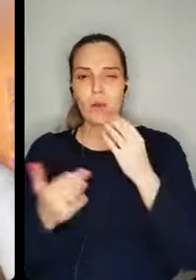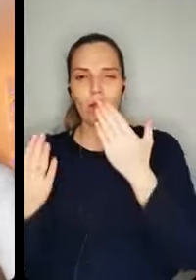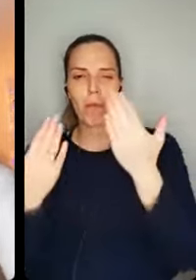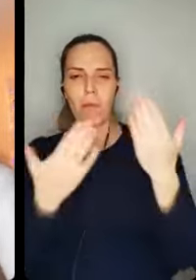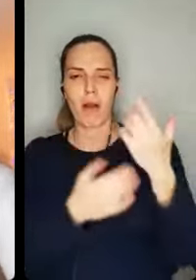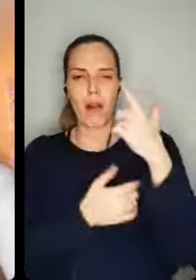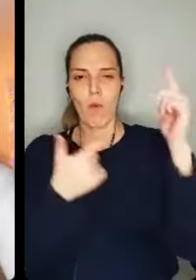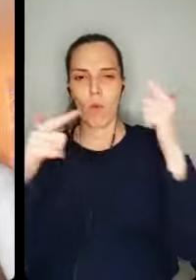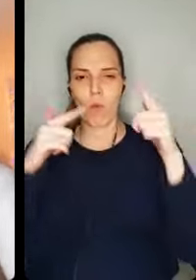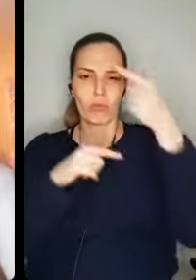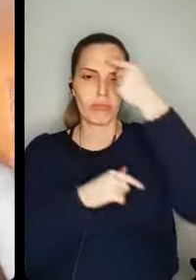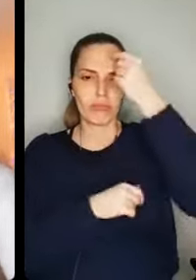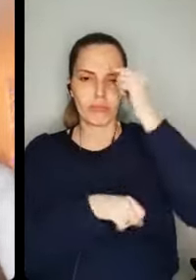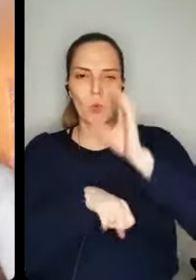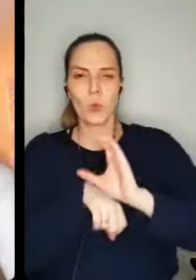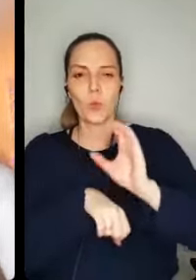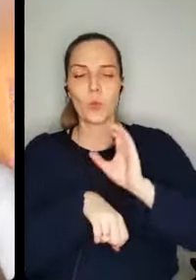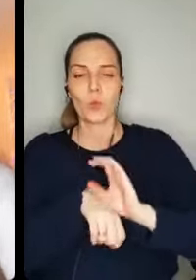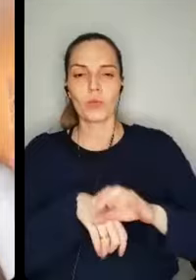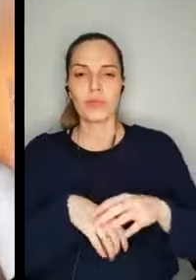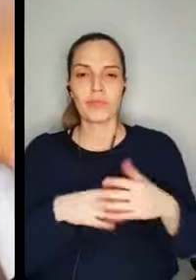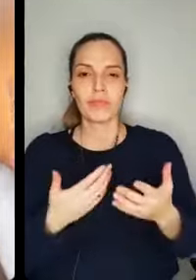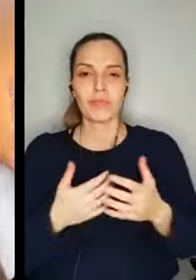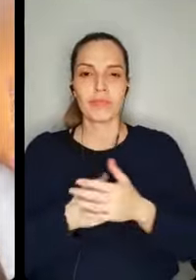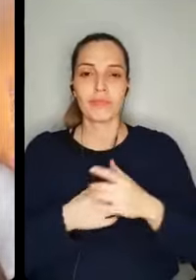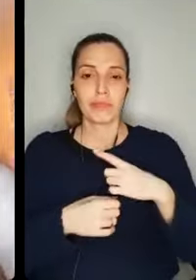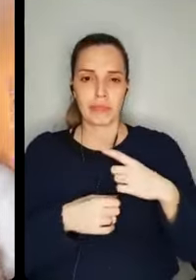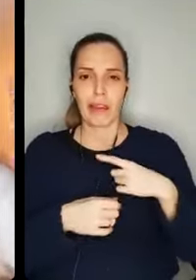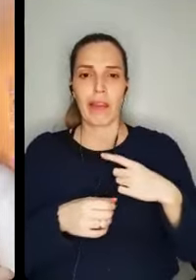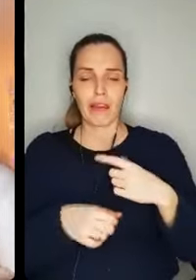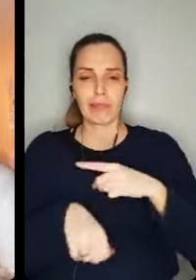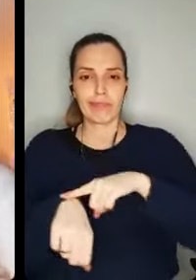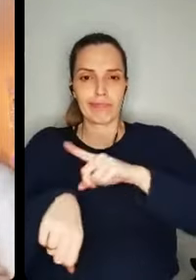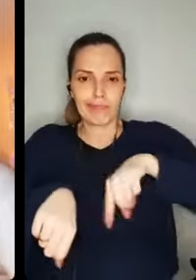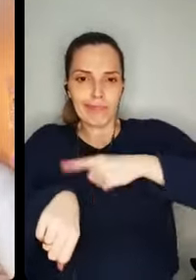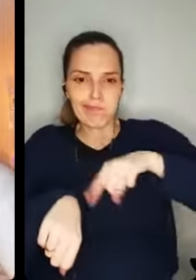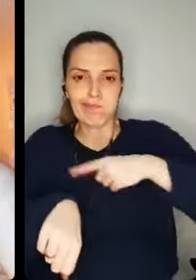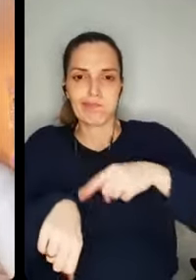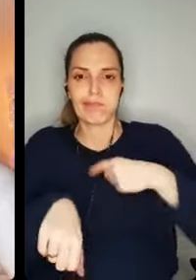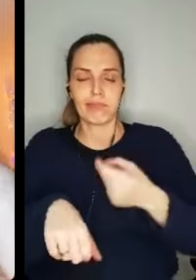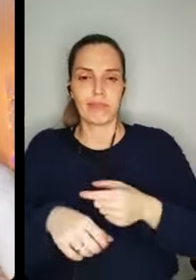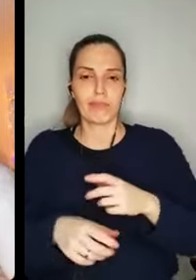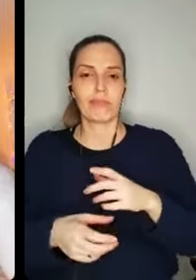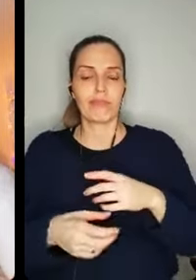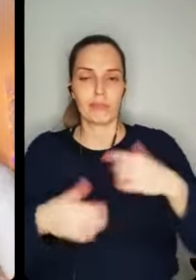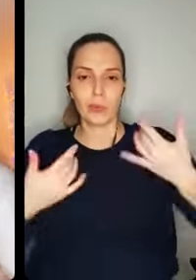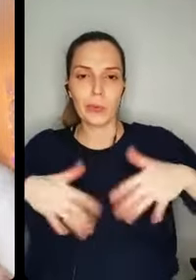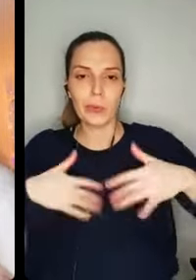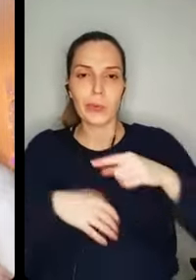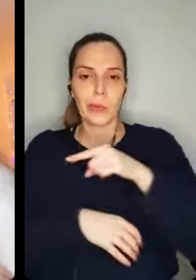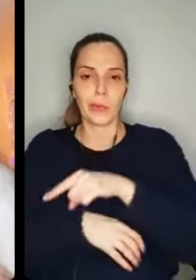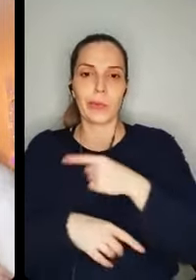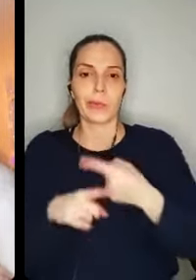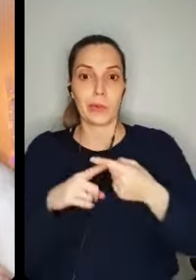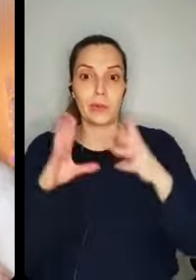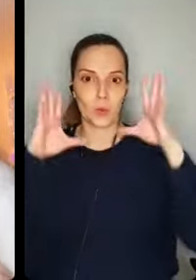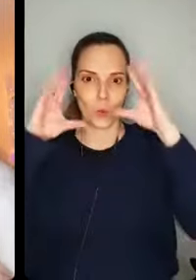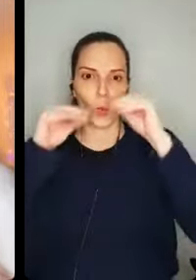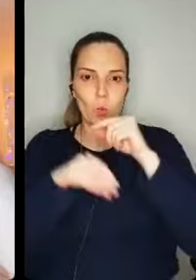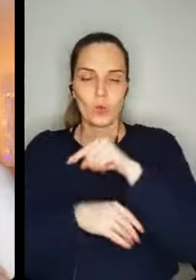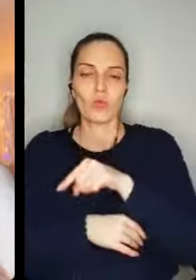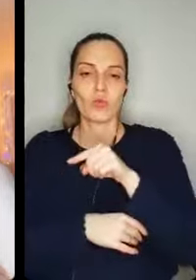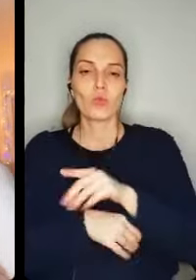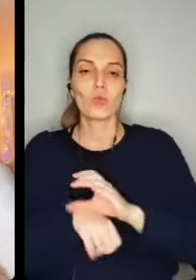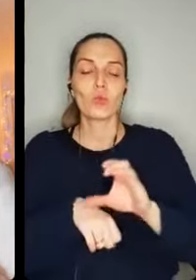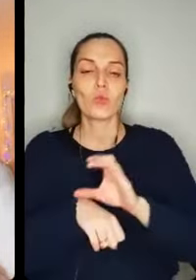né? É um currículo bem extenso, com uma carga horária bem grande para um curso de psicologia, ainda mais para um curso como noturno, né? E eu queria saber bem a